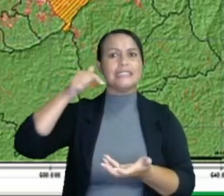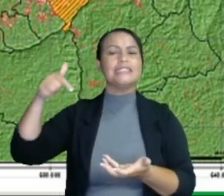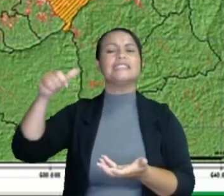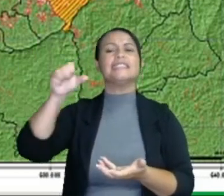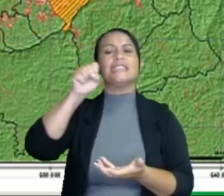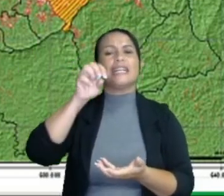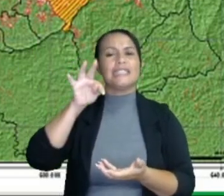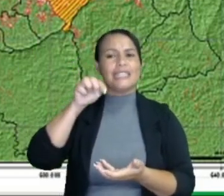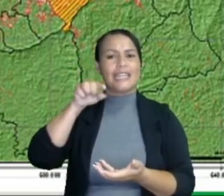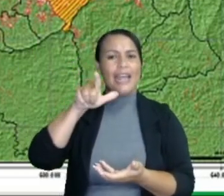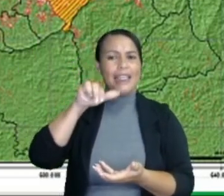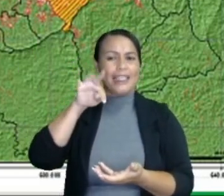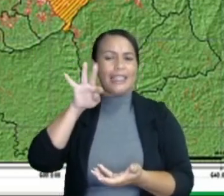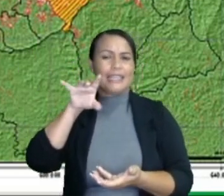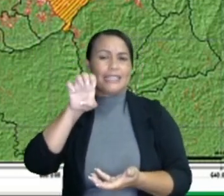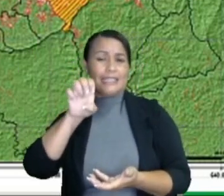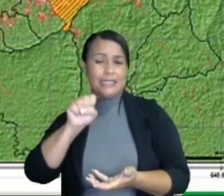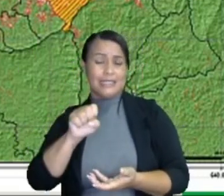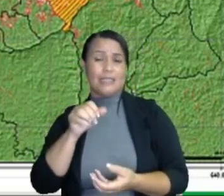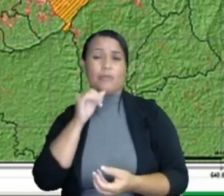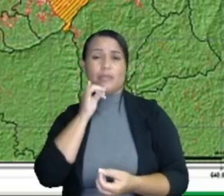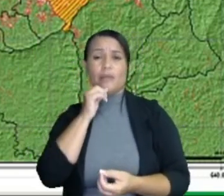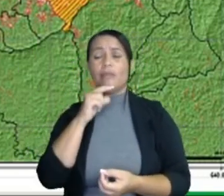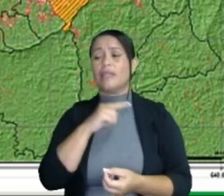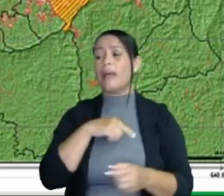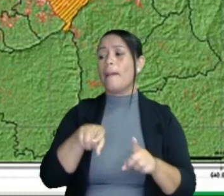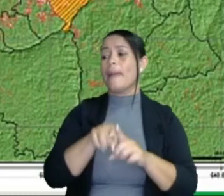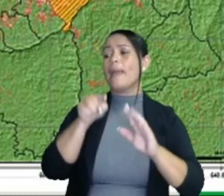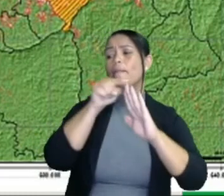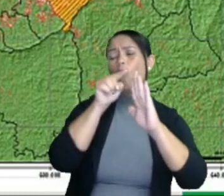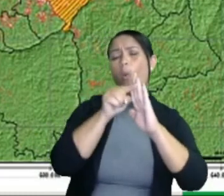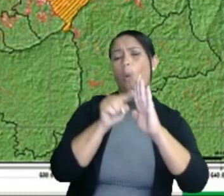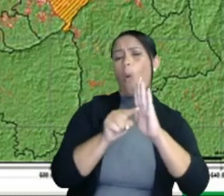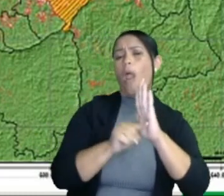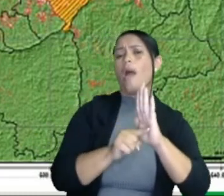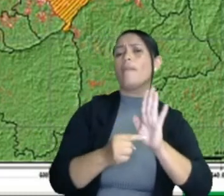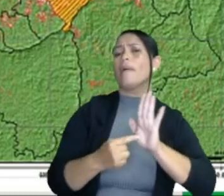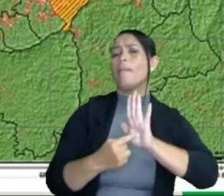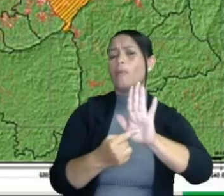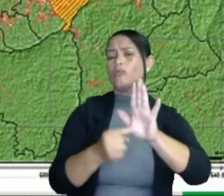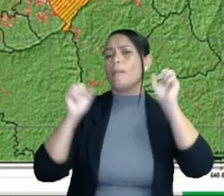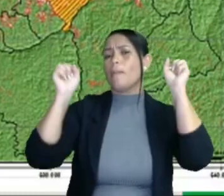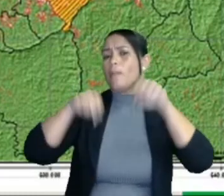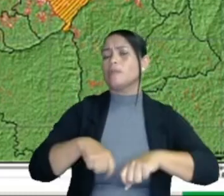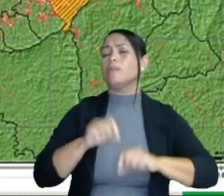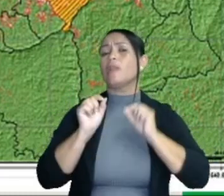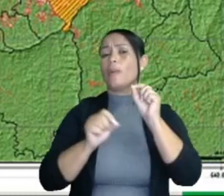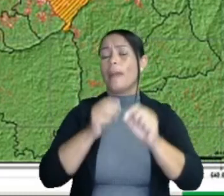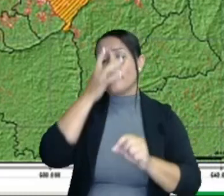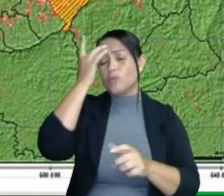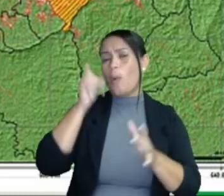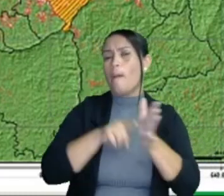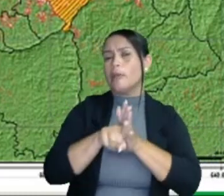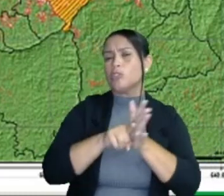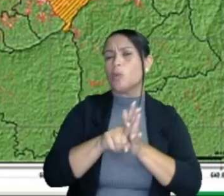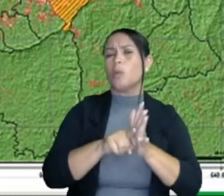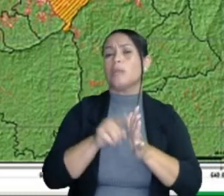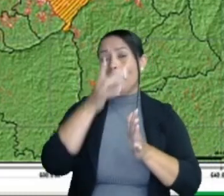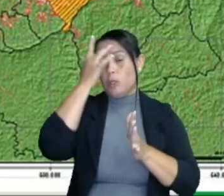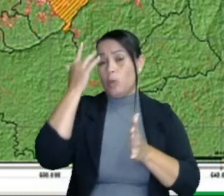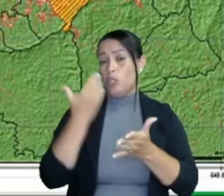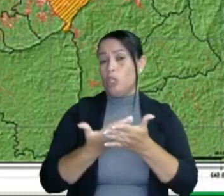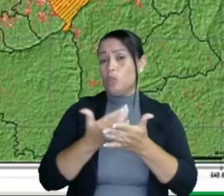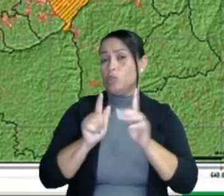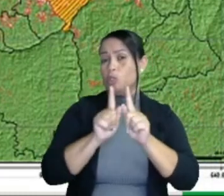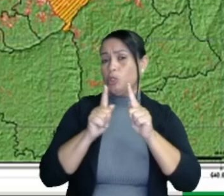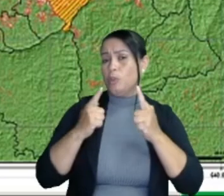dessas imagens de satélite em softwares, ou seja, em programas, que vão possibilitar que o pesquisador, no caso o geógrafo, por exemplo,